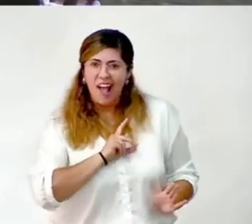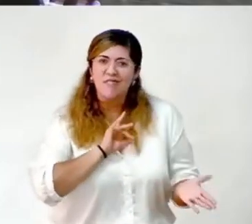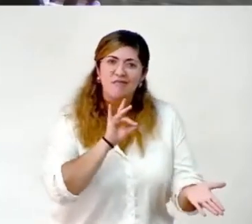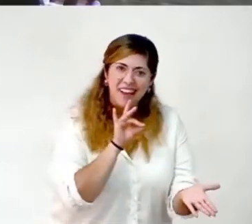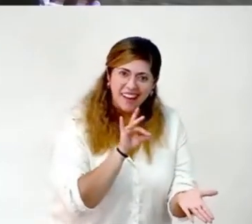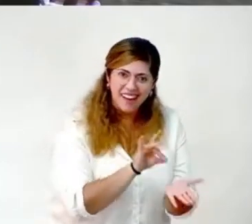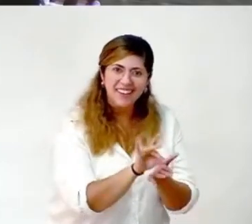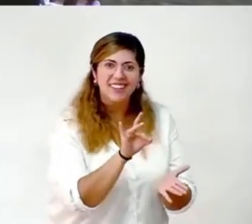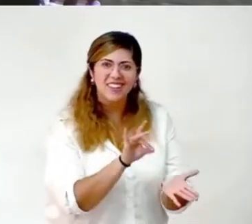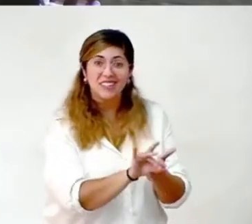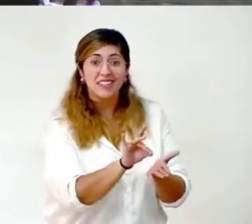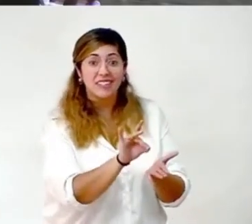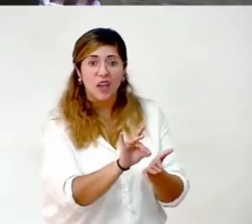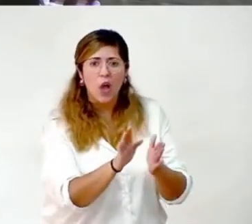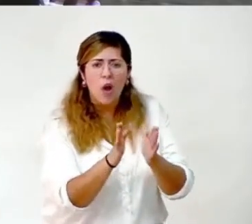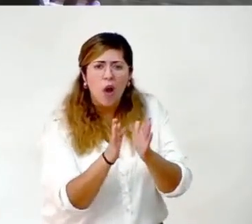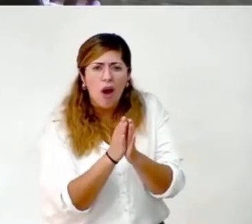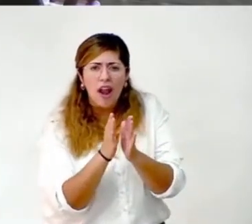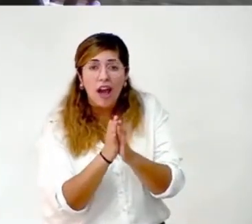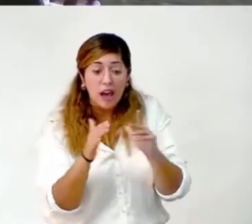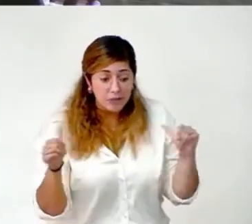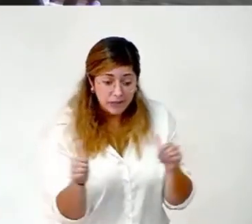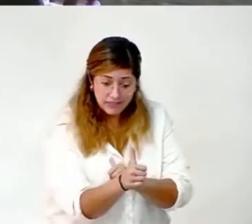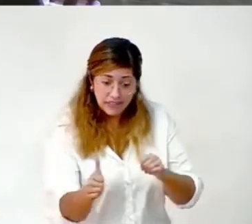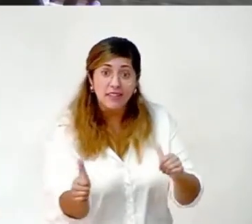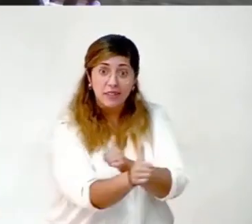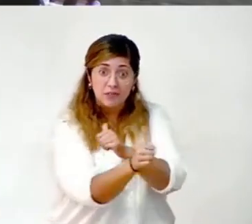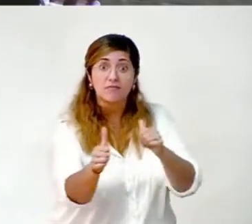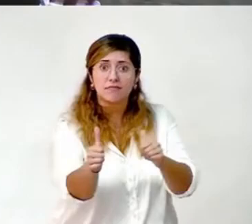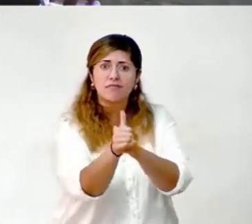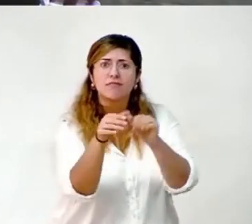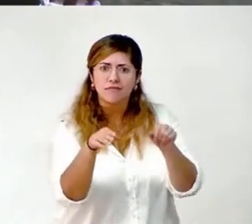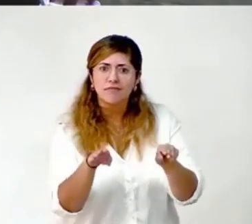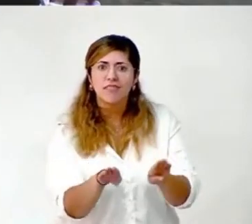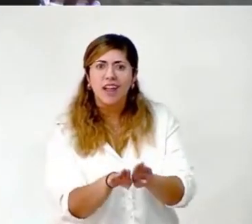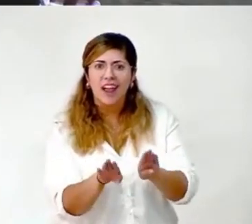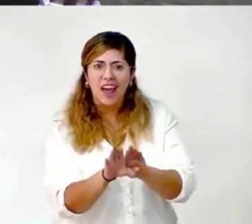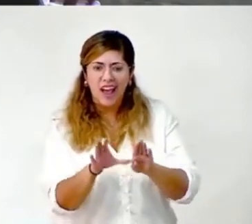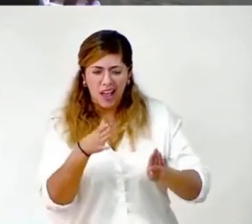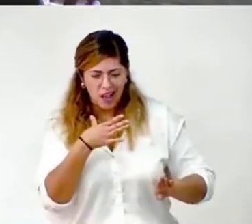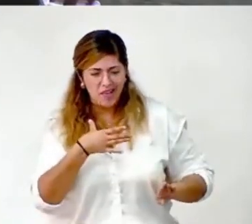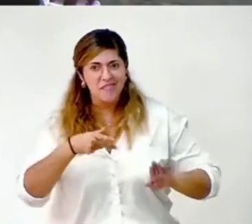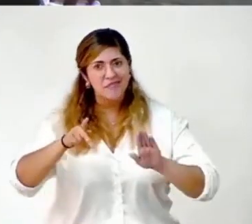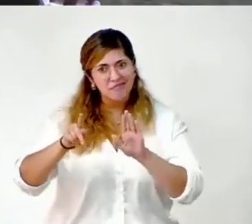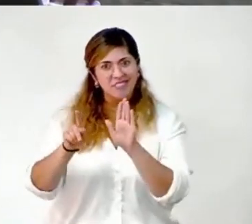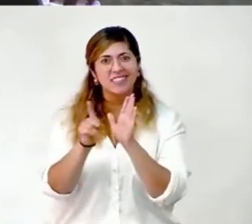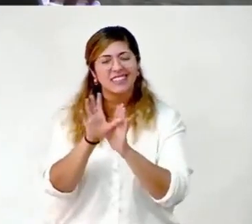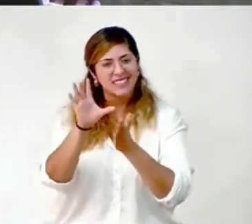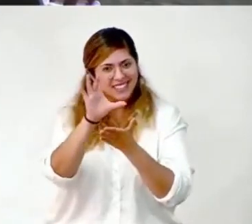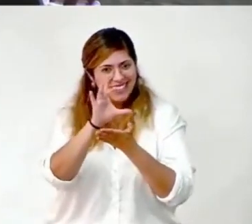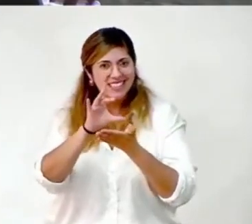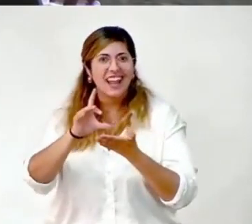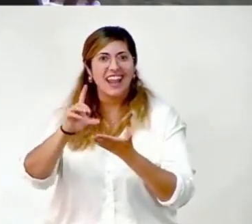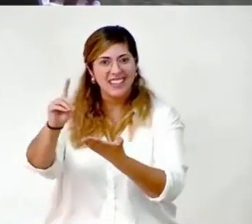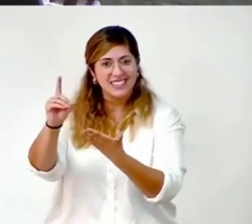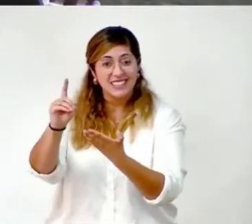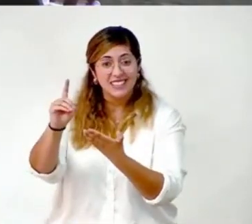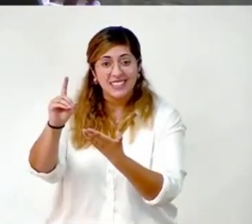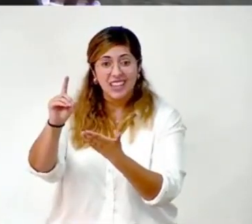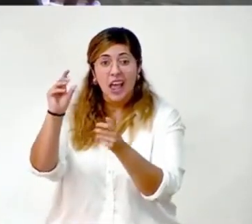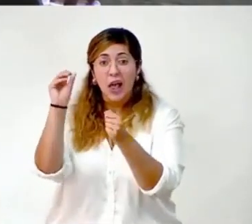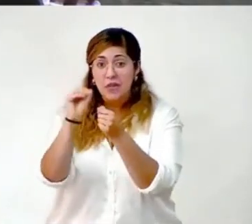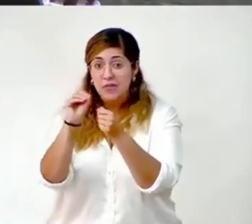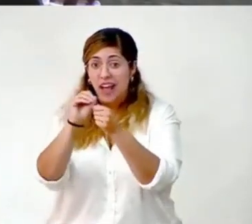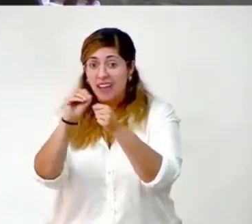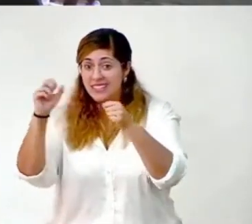orai pelos que vos perseguem, para que vos torneis filhos do vosso Pai Celeste, porque Ele faz nascer o